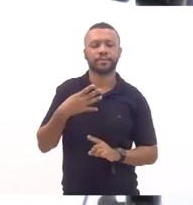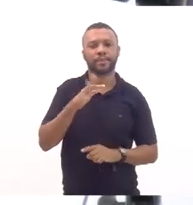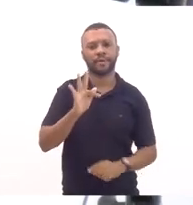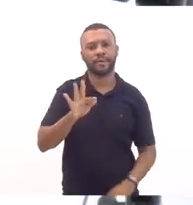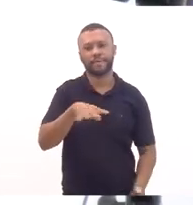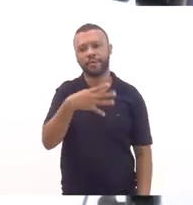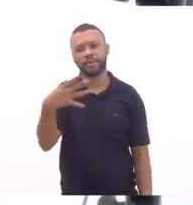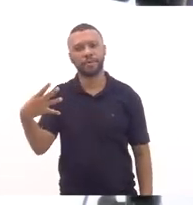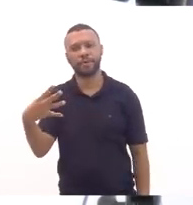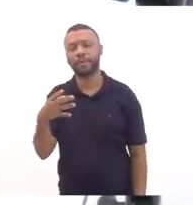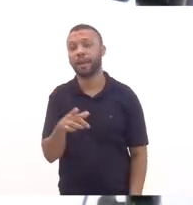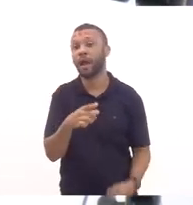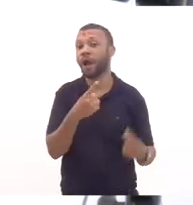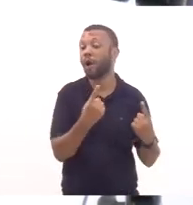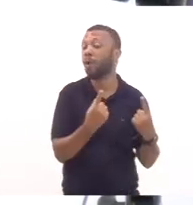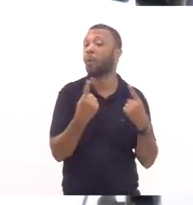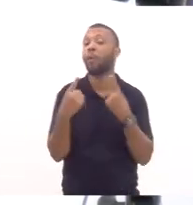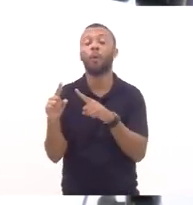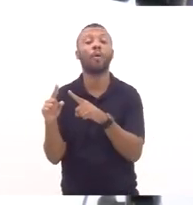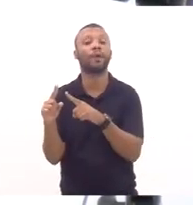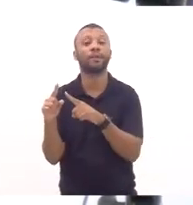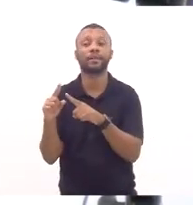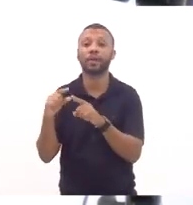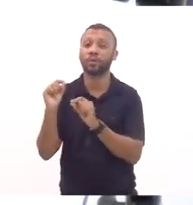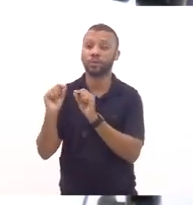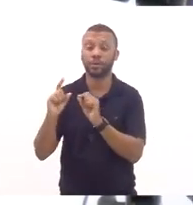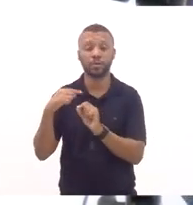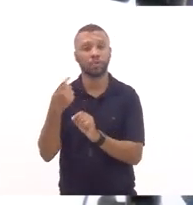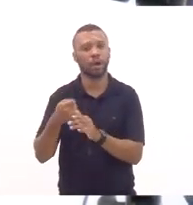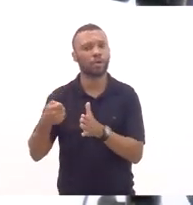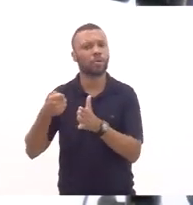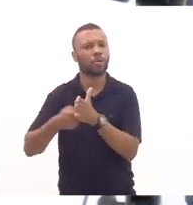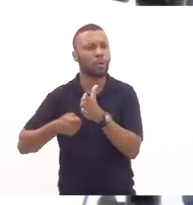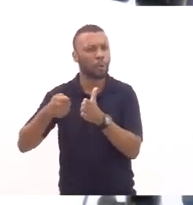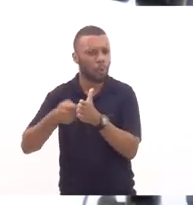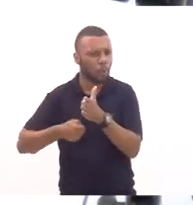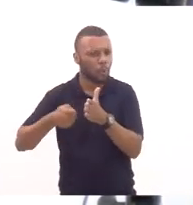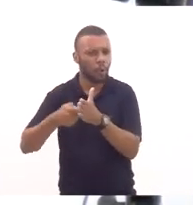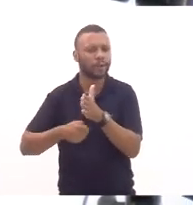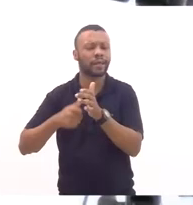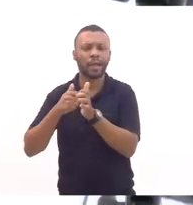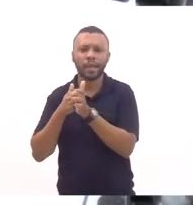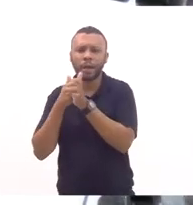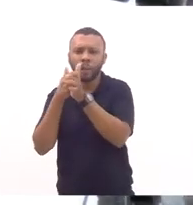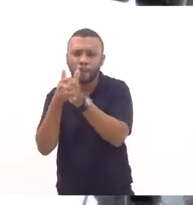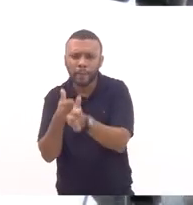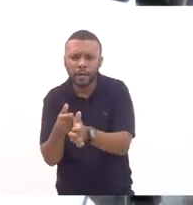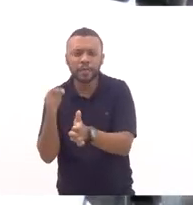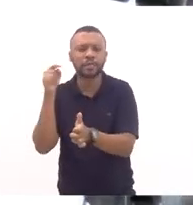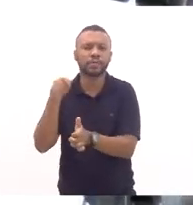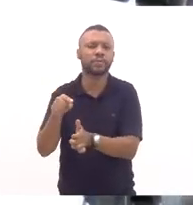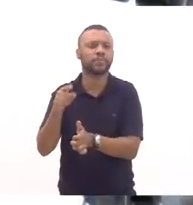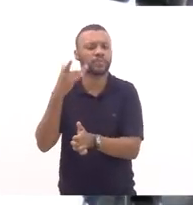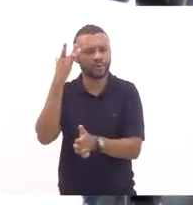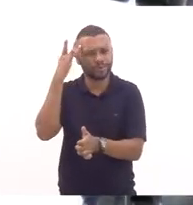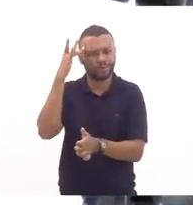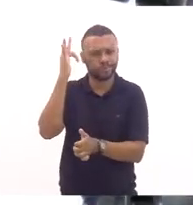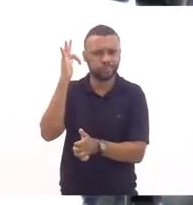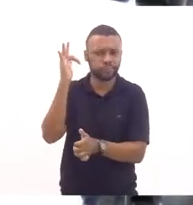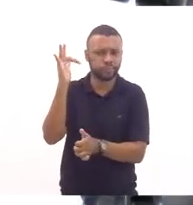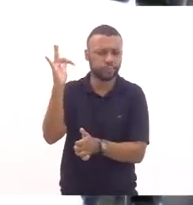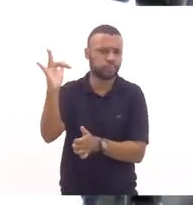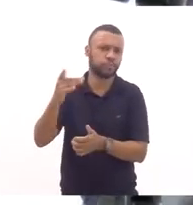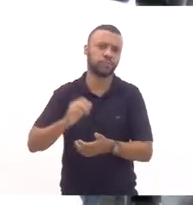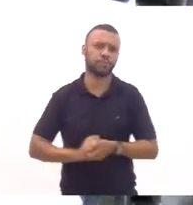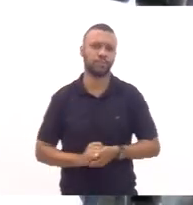vai totalmente ao avesso daquilo que a gente acompanha no dia a dia. A gente vê